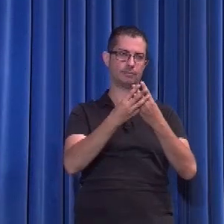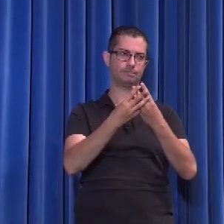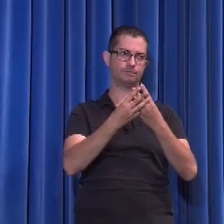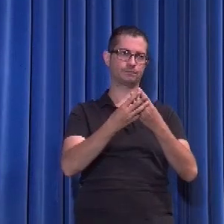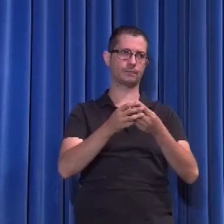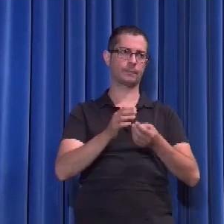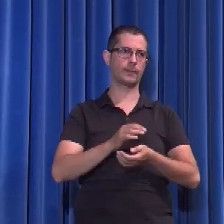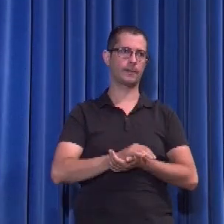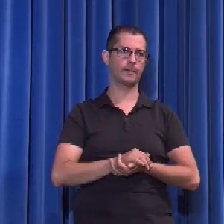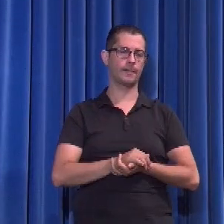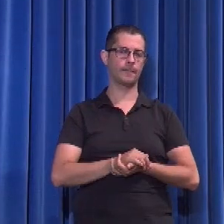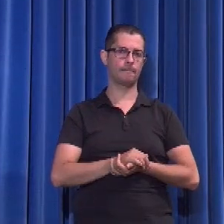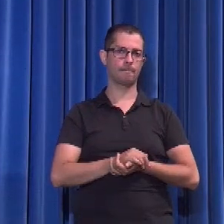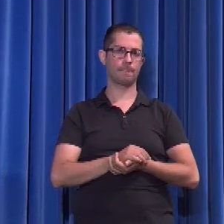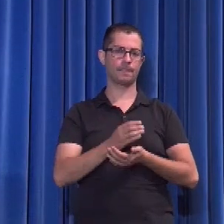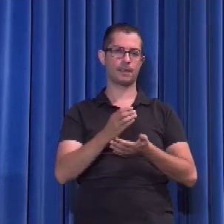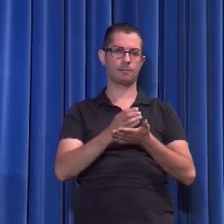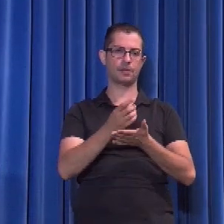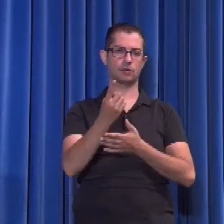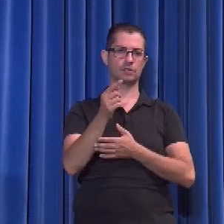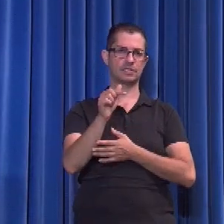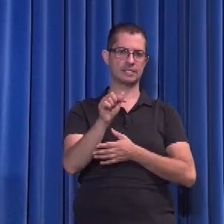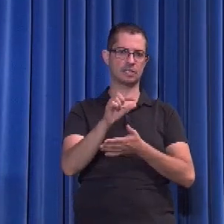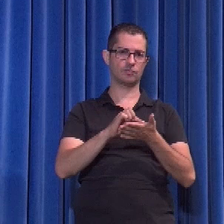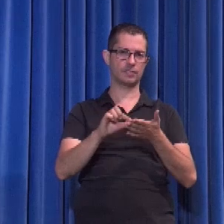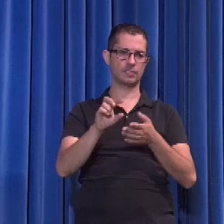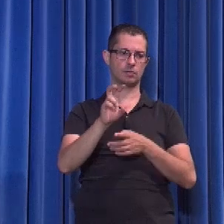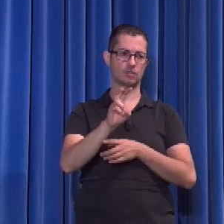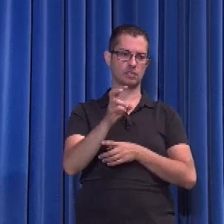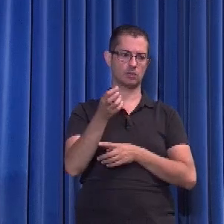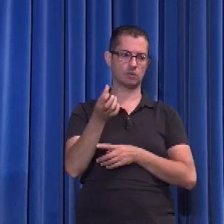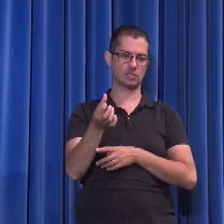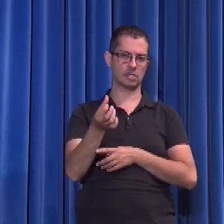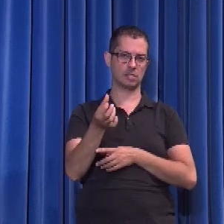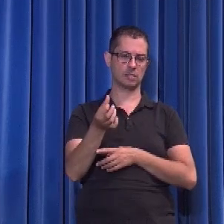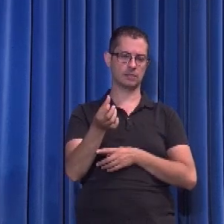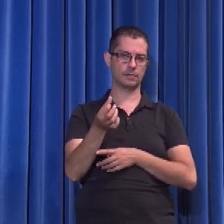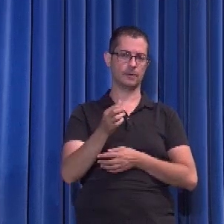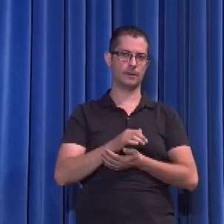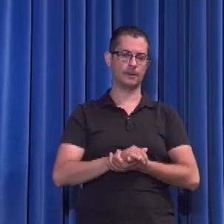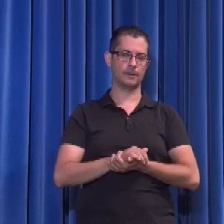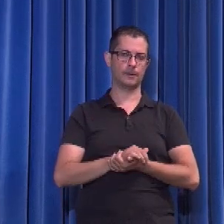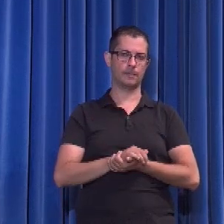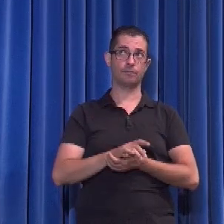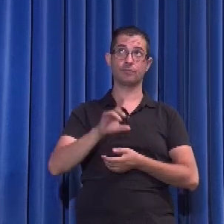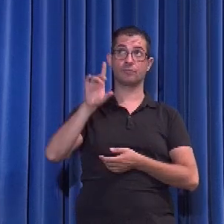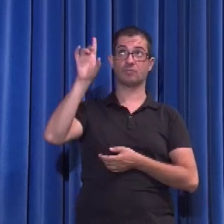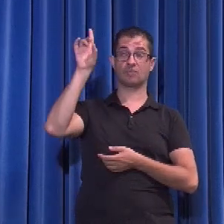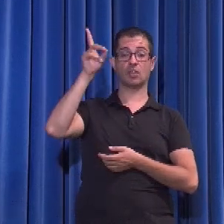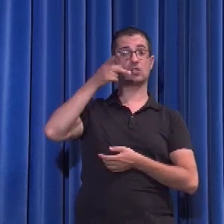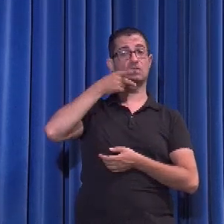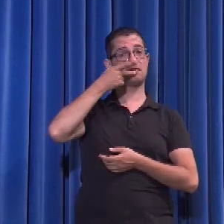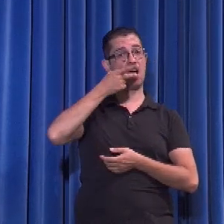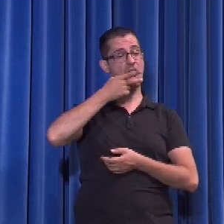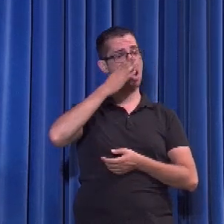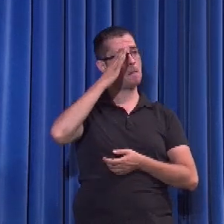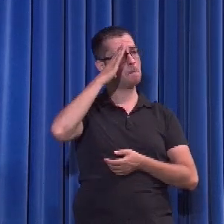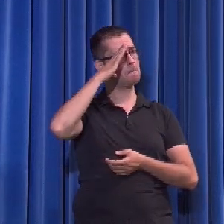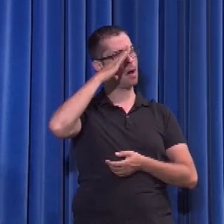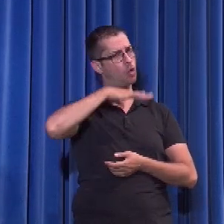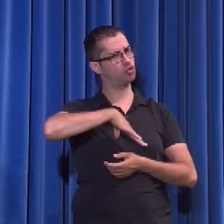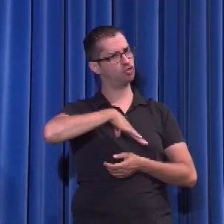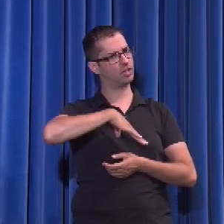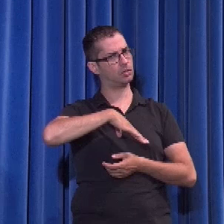Capítulo 17, versículos 5 e 6. Assim diz o Senhor, maldito o homem que confia